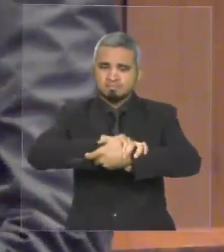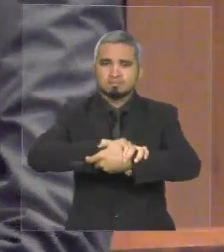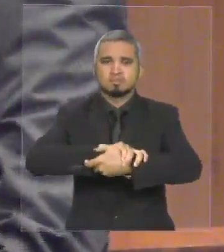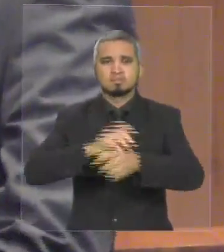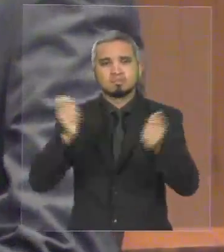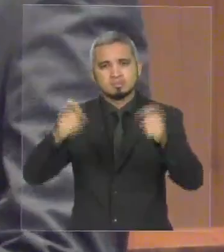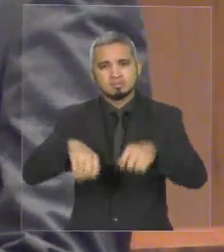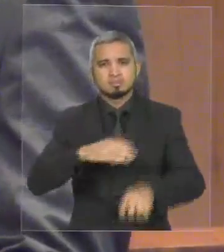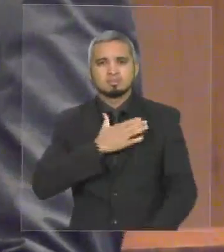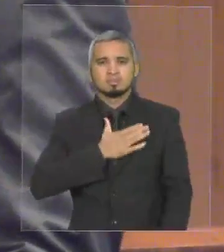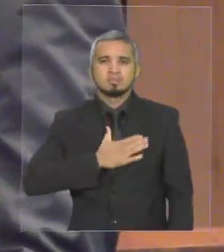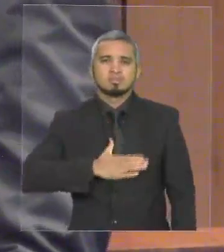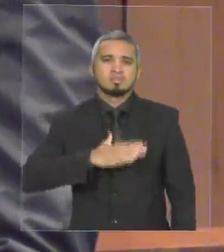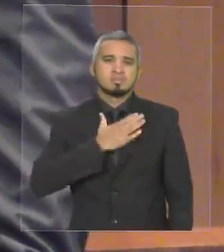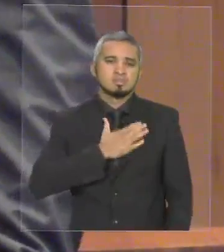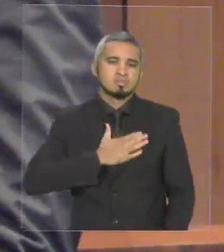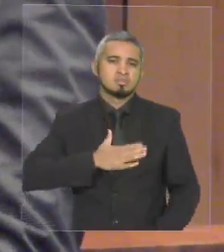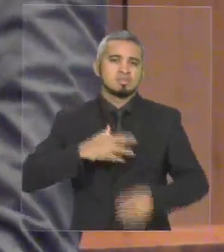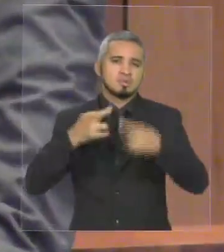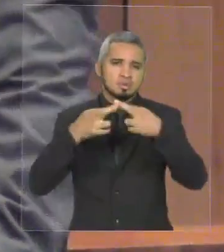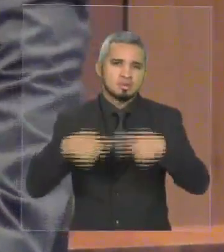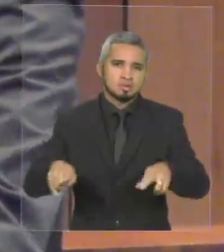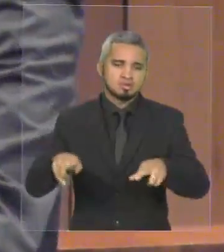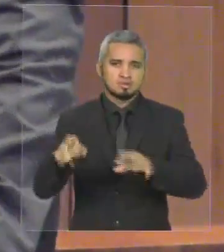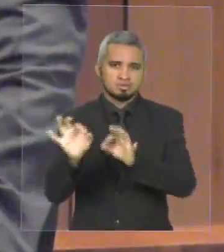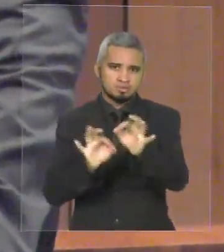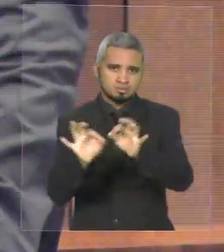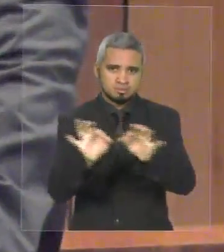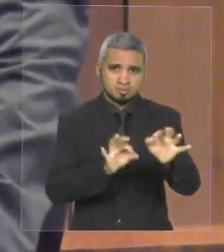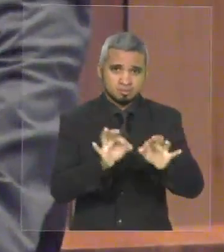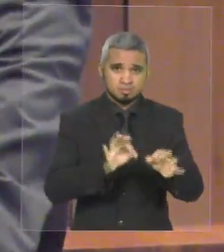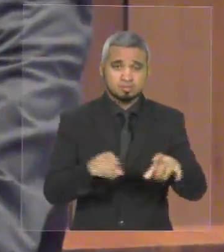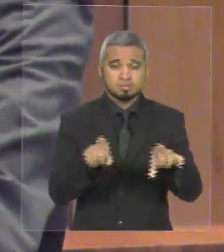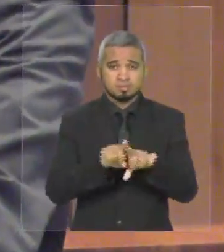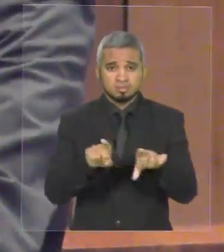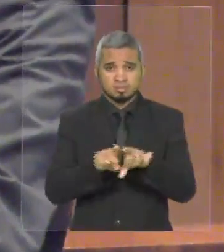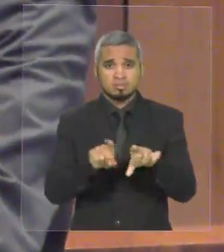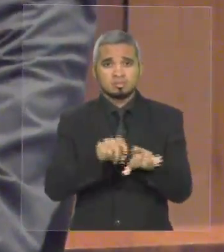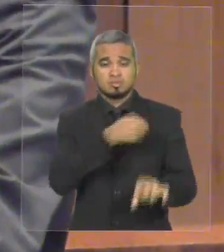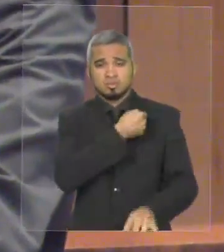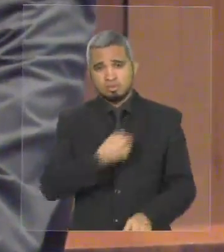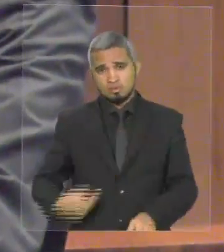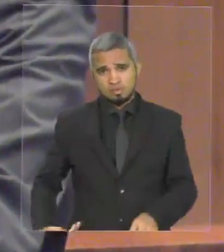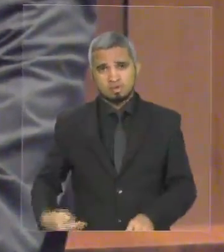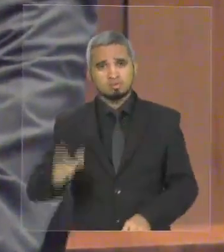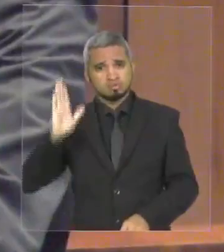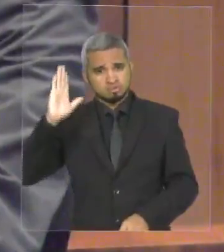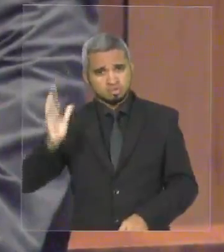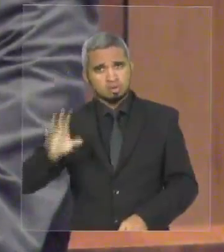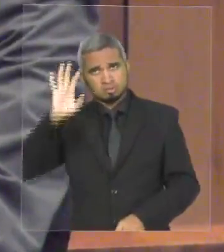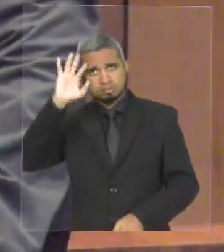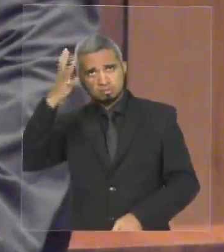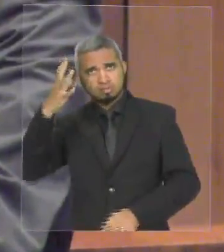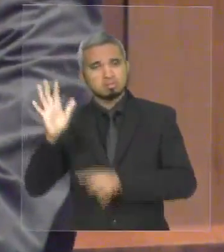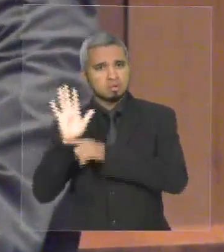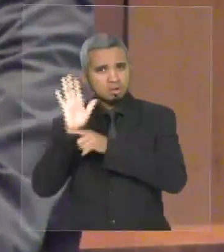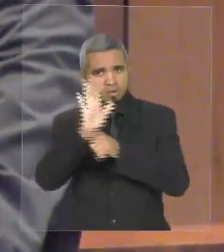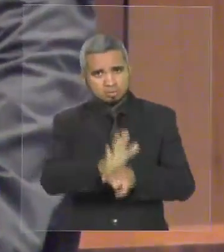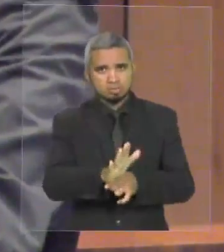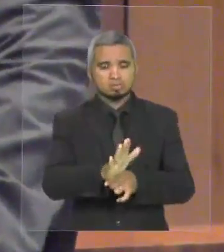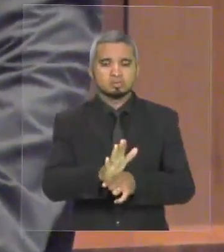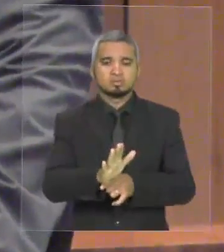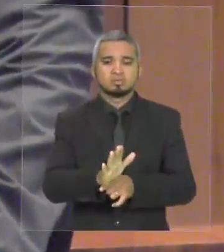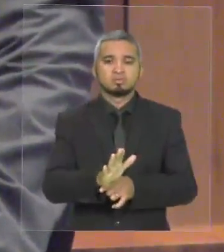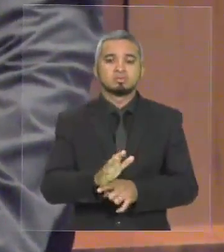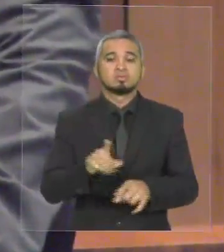mais favorável. Nós temos um governo também decidido em dar o apoio necessário para que isso seja implantado, inclusive